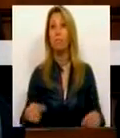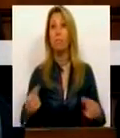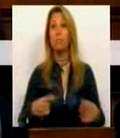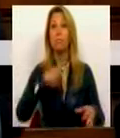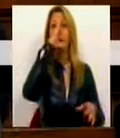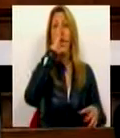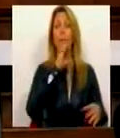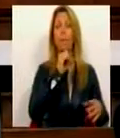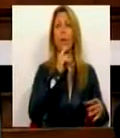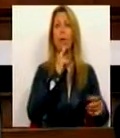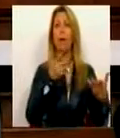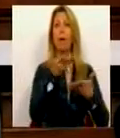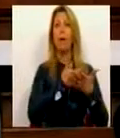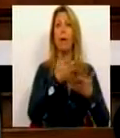NATO